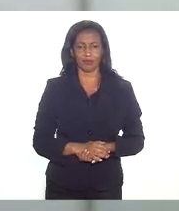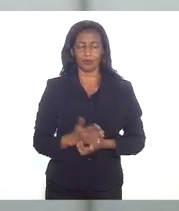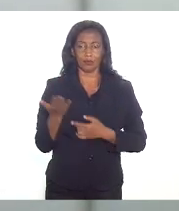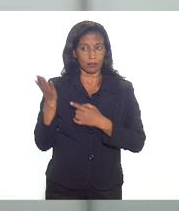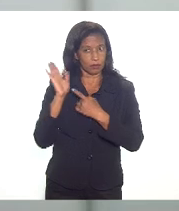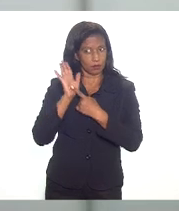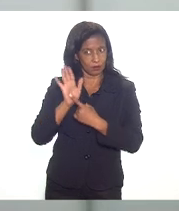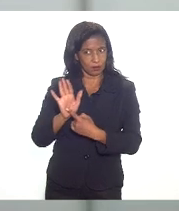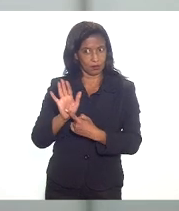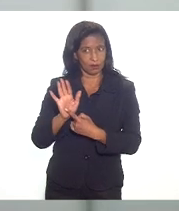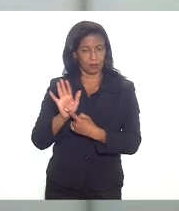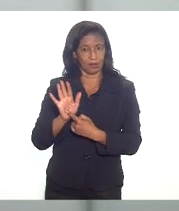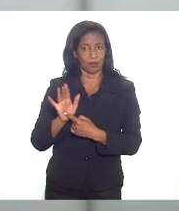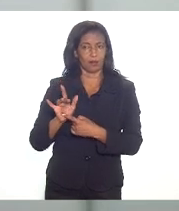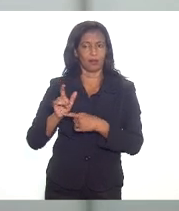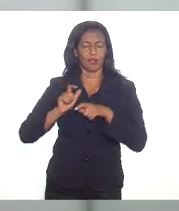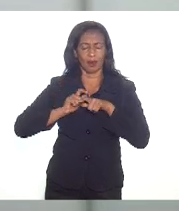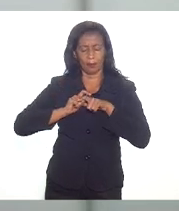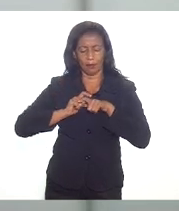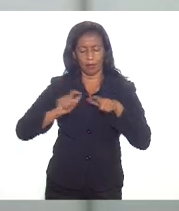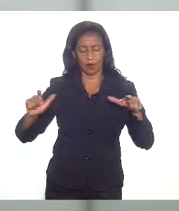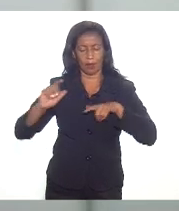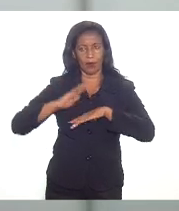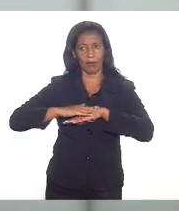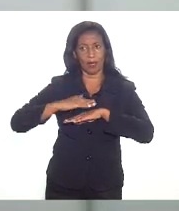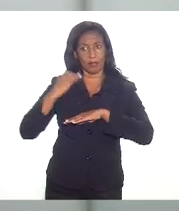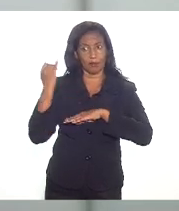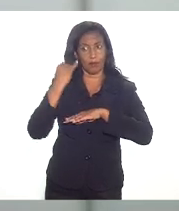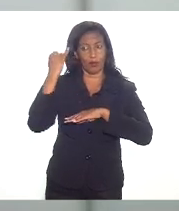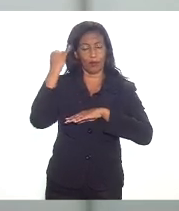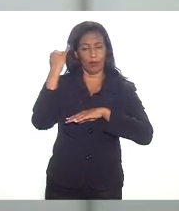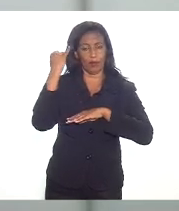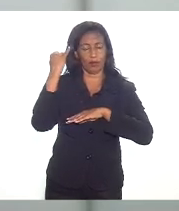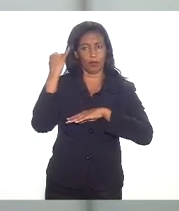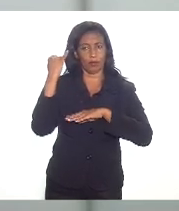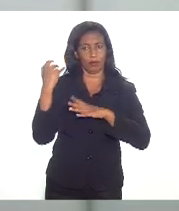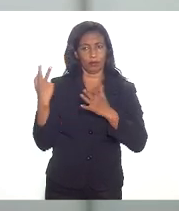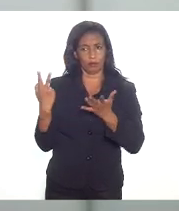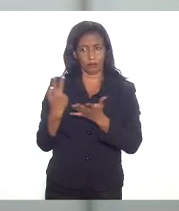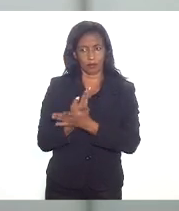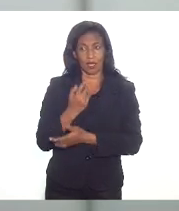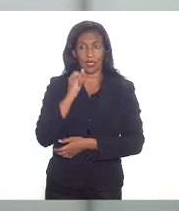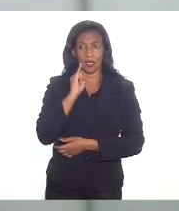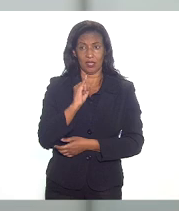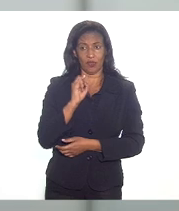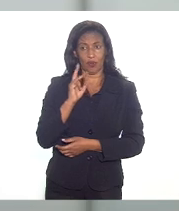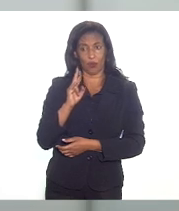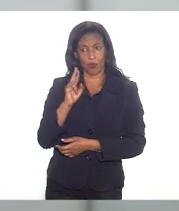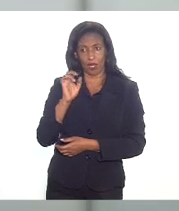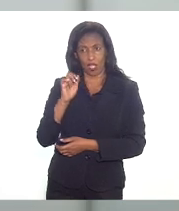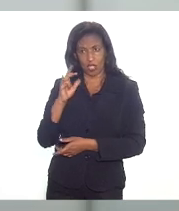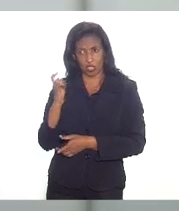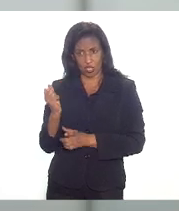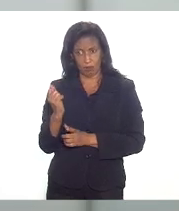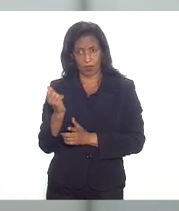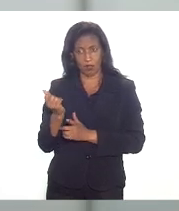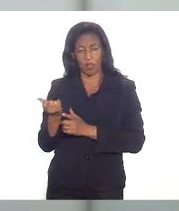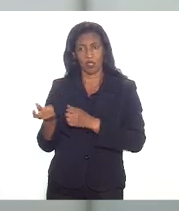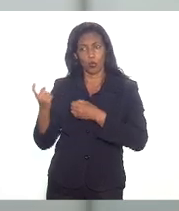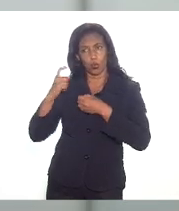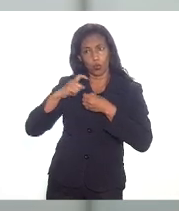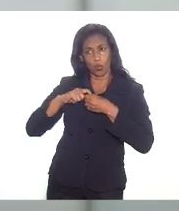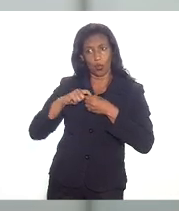mostrando que a maior e mais importante meta, se tiver um regime de recuperação fiscal,